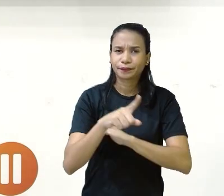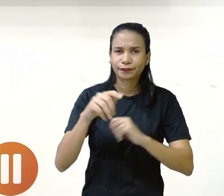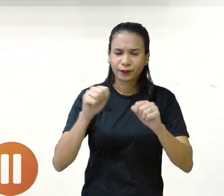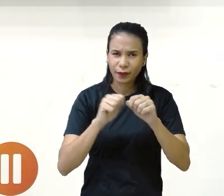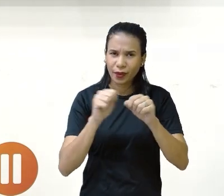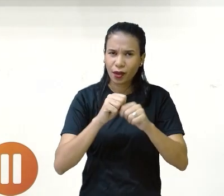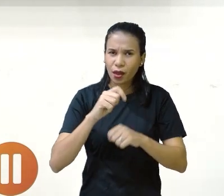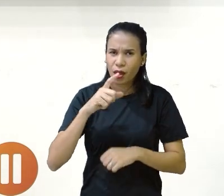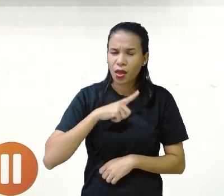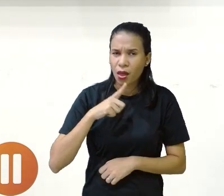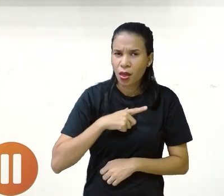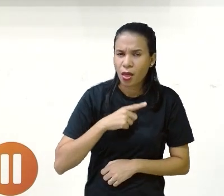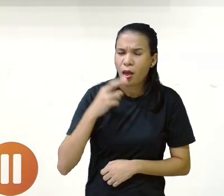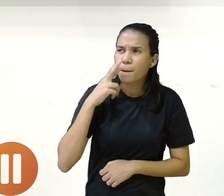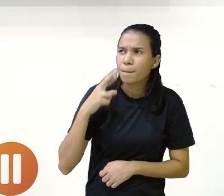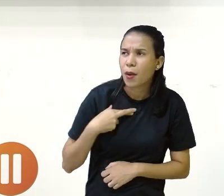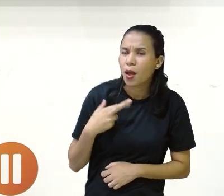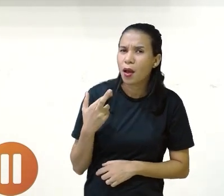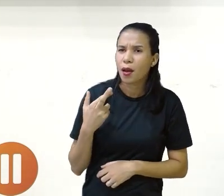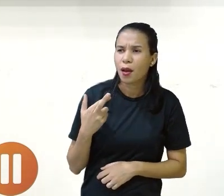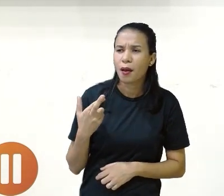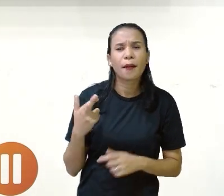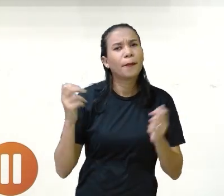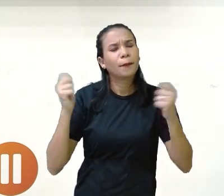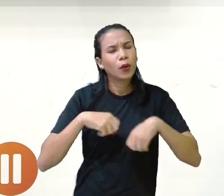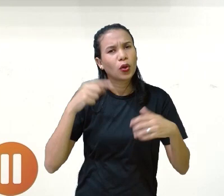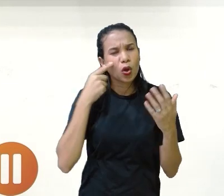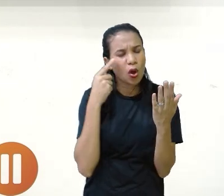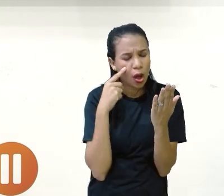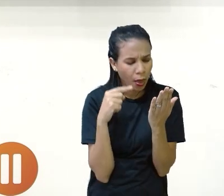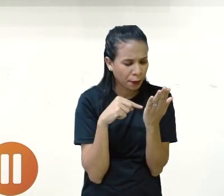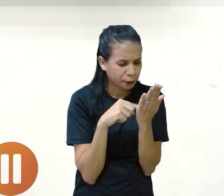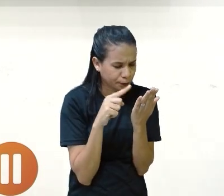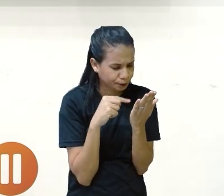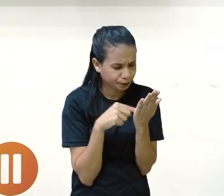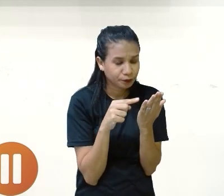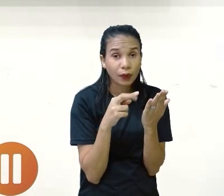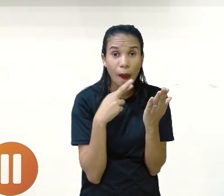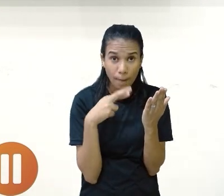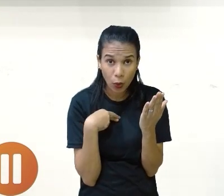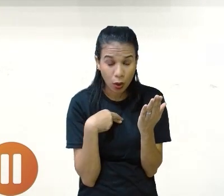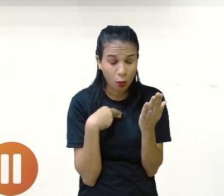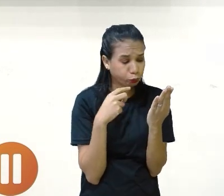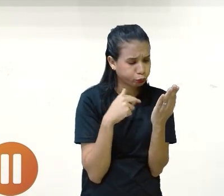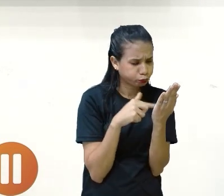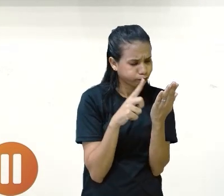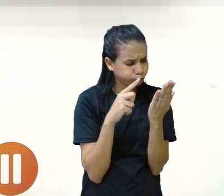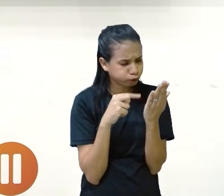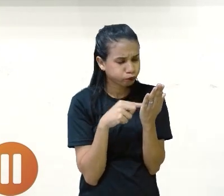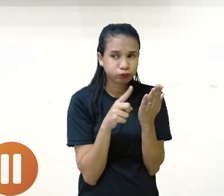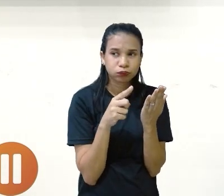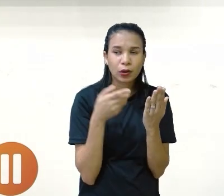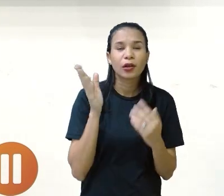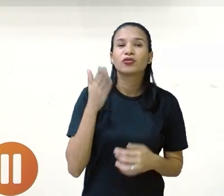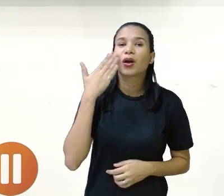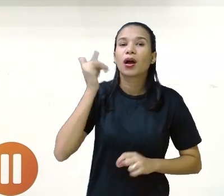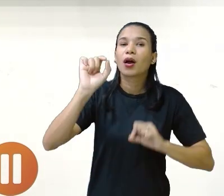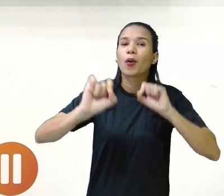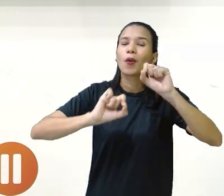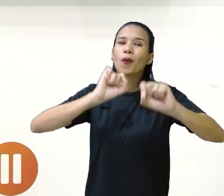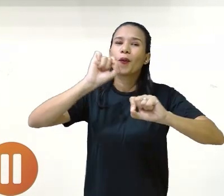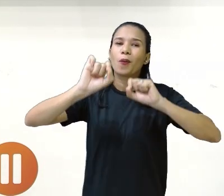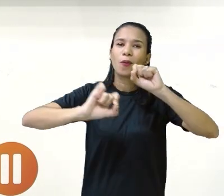fiz, será que alguém conseguiu me responder? Eu vou dar uma olhada aqui. Será que alguém me respondeu? Eu já sei